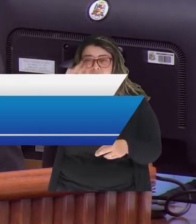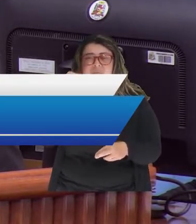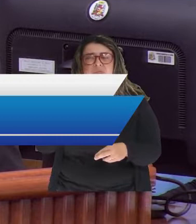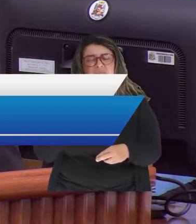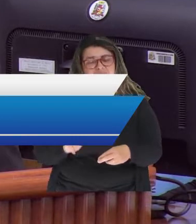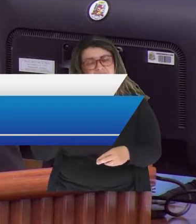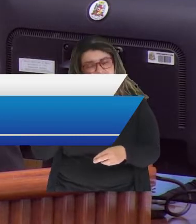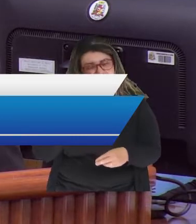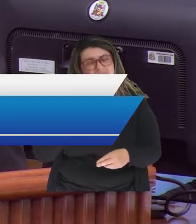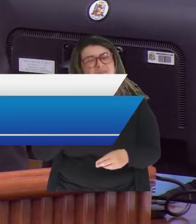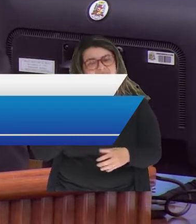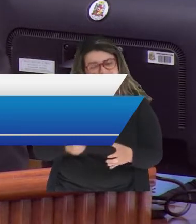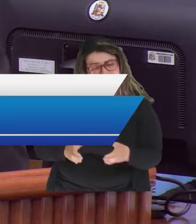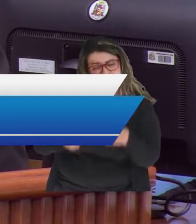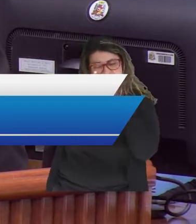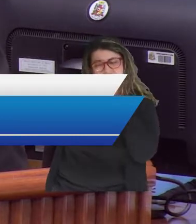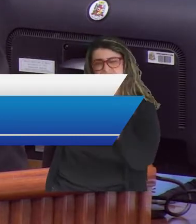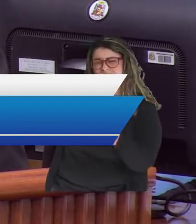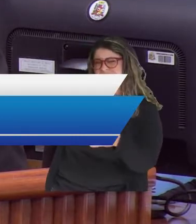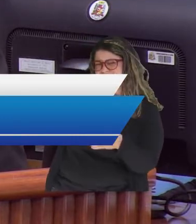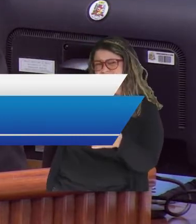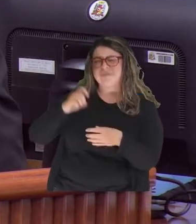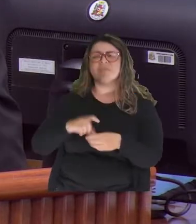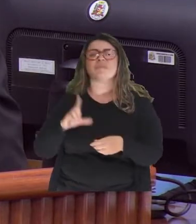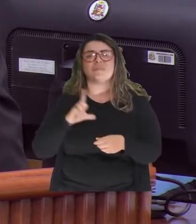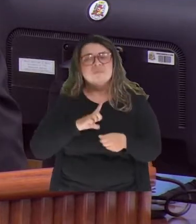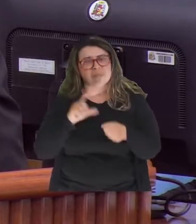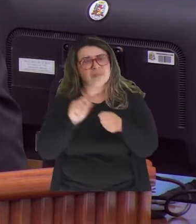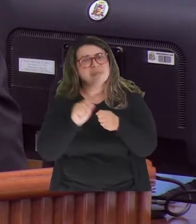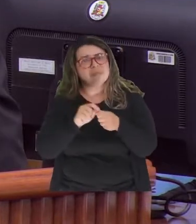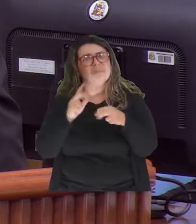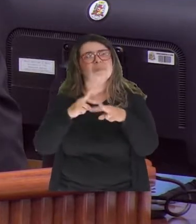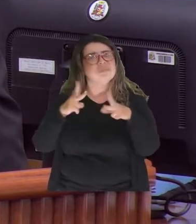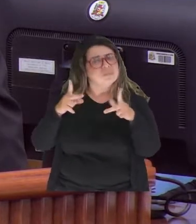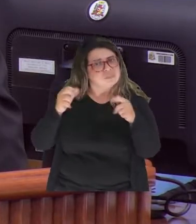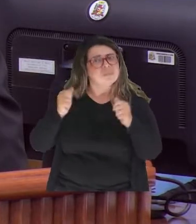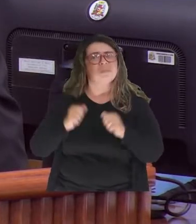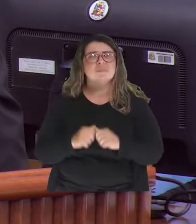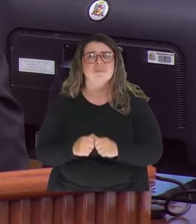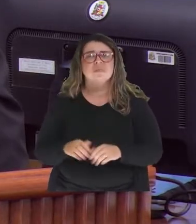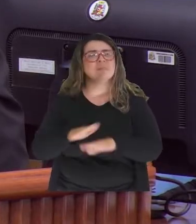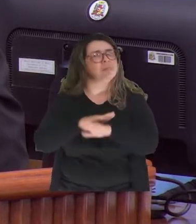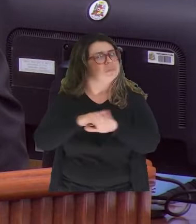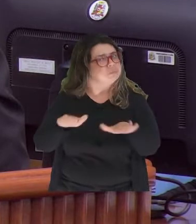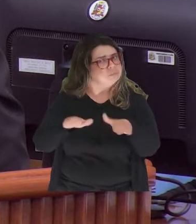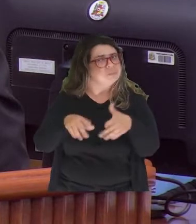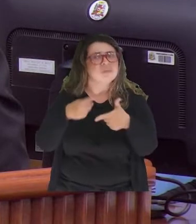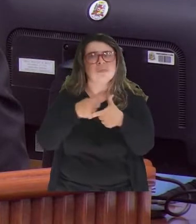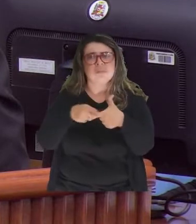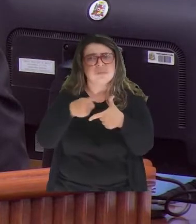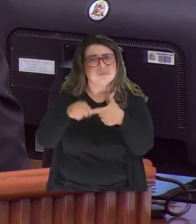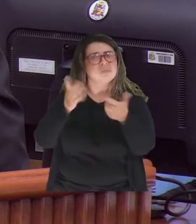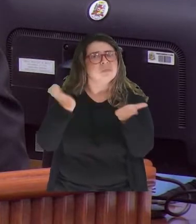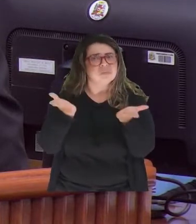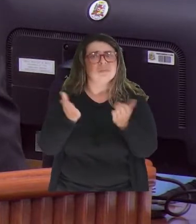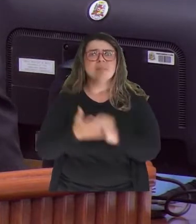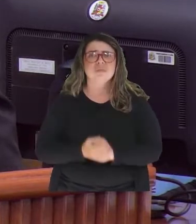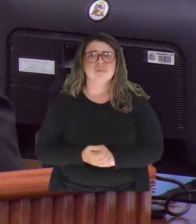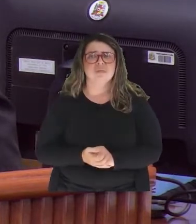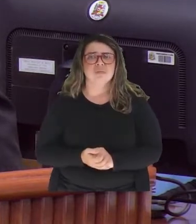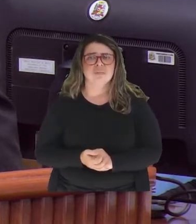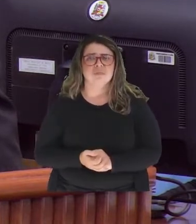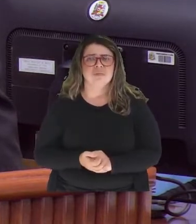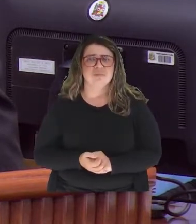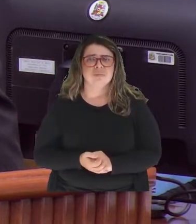situação então tem sim que se fazer algumas algumas algumas alguma forma ali de